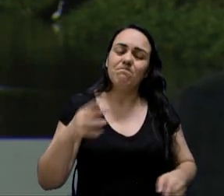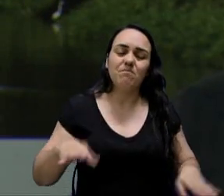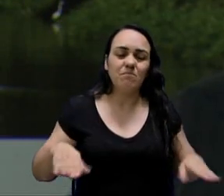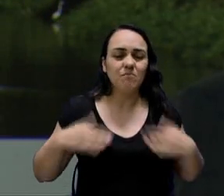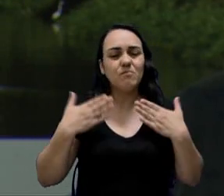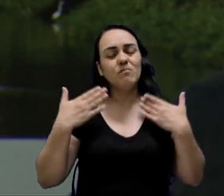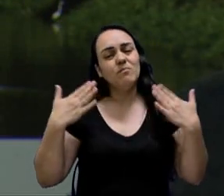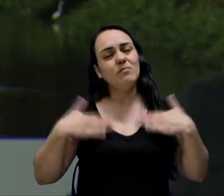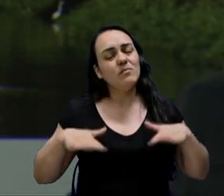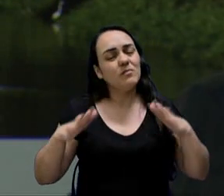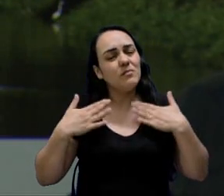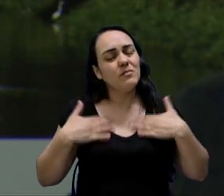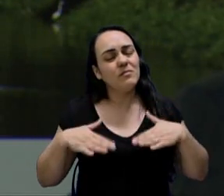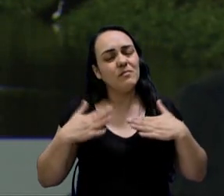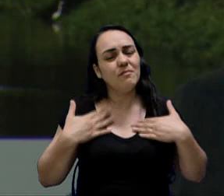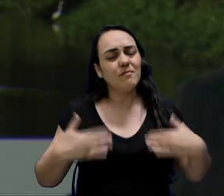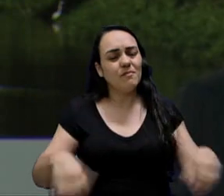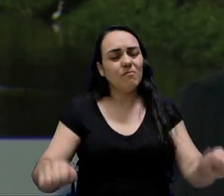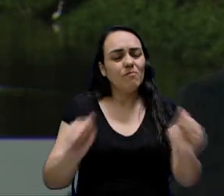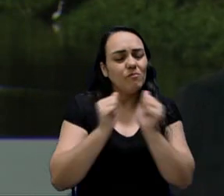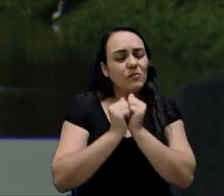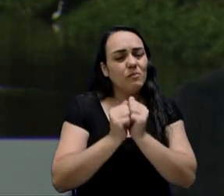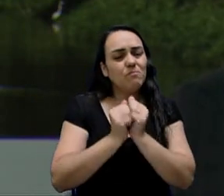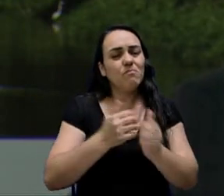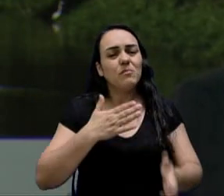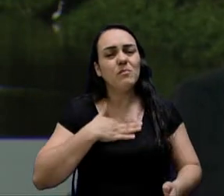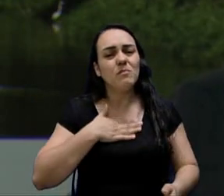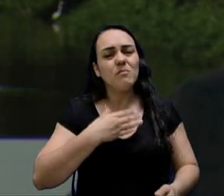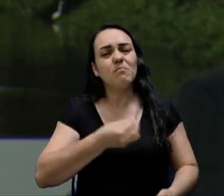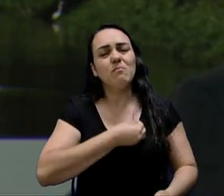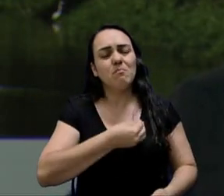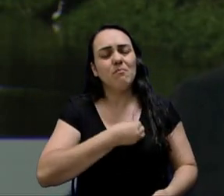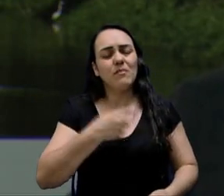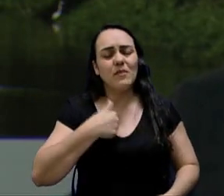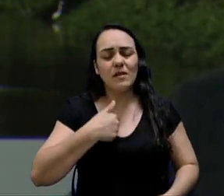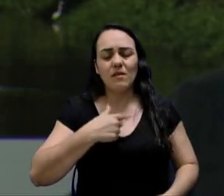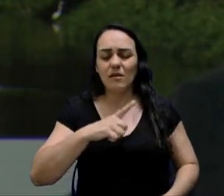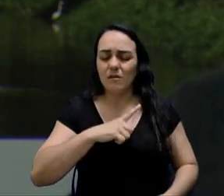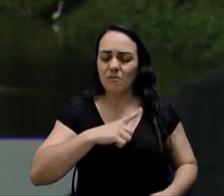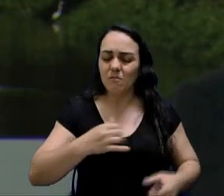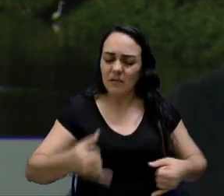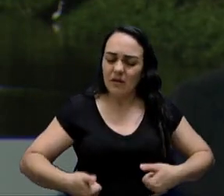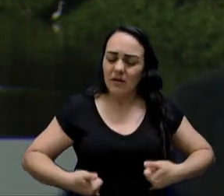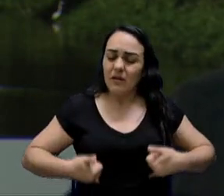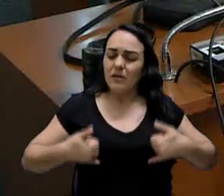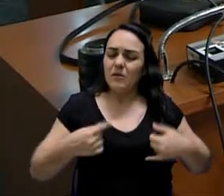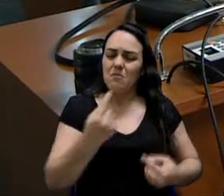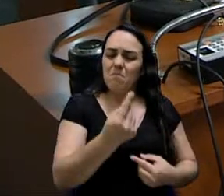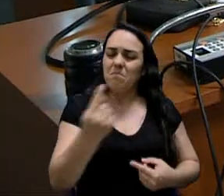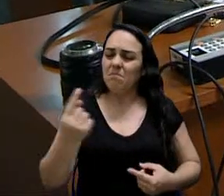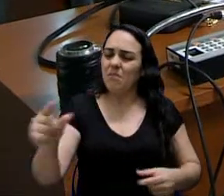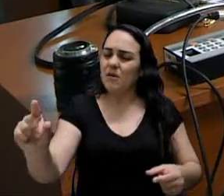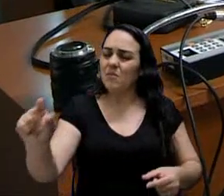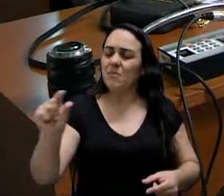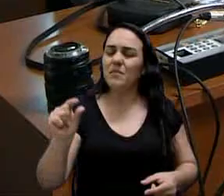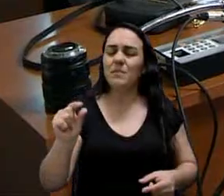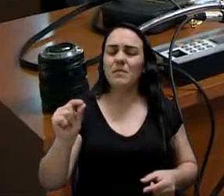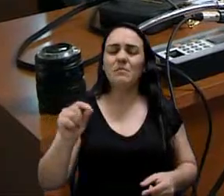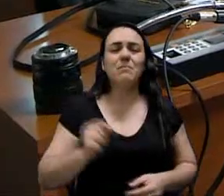Vocês fizeram parte da minha vida. E carrego com muito orgulho um pouquinho de cada um. Descansei em